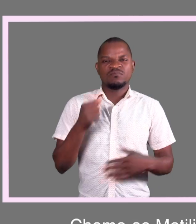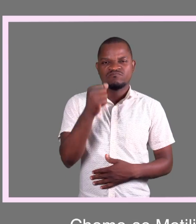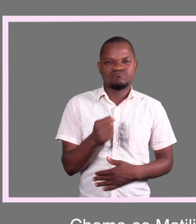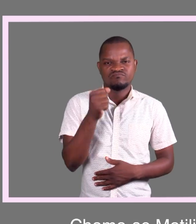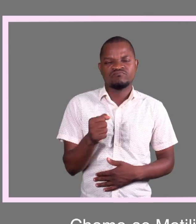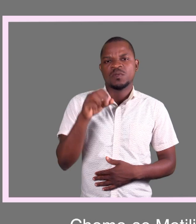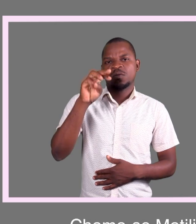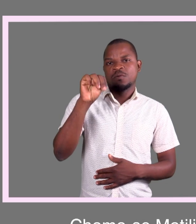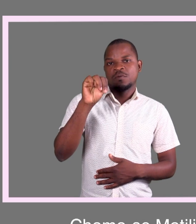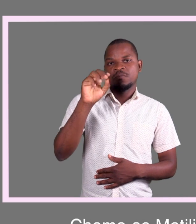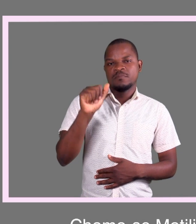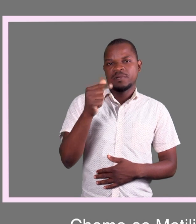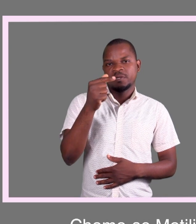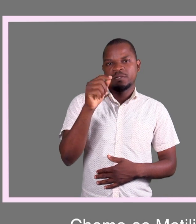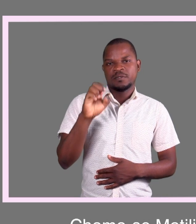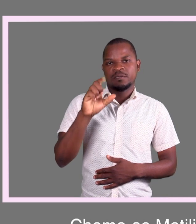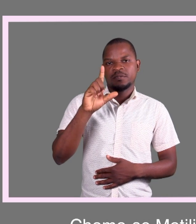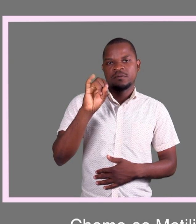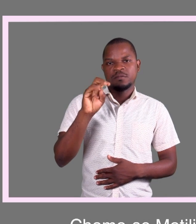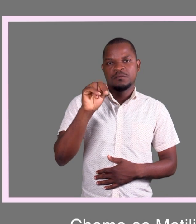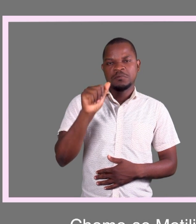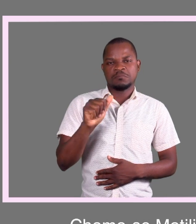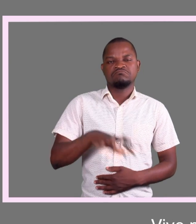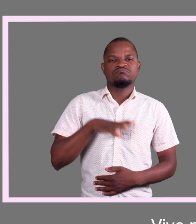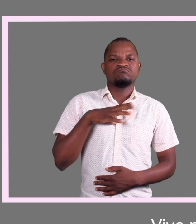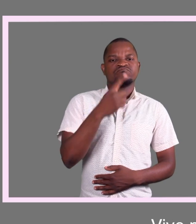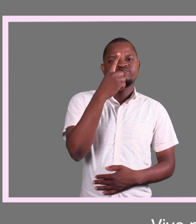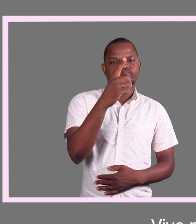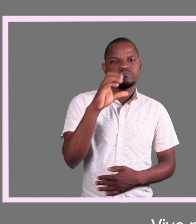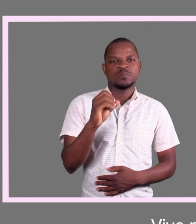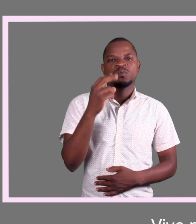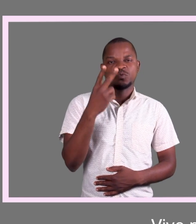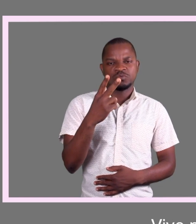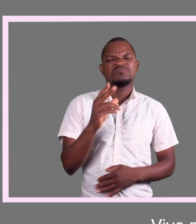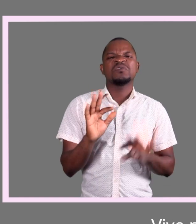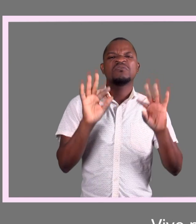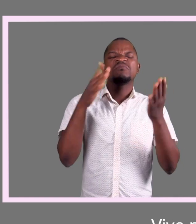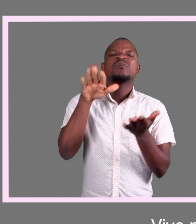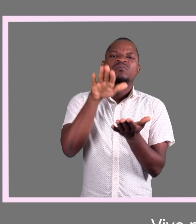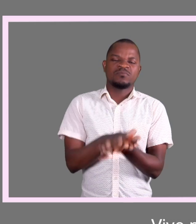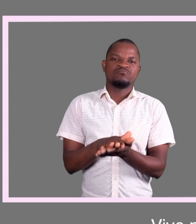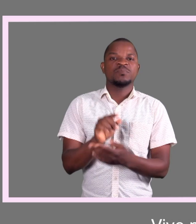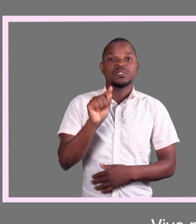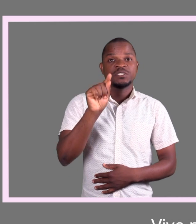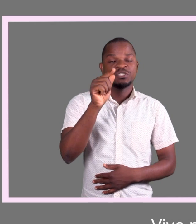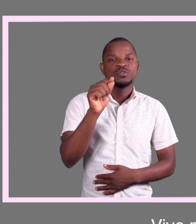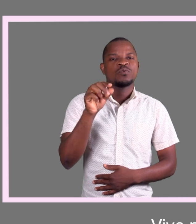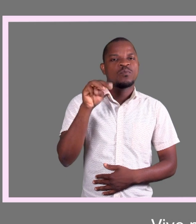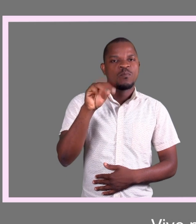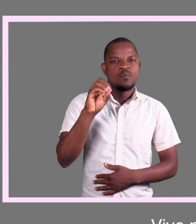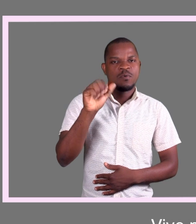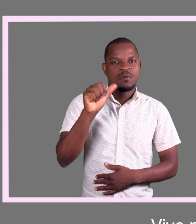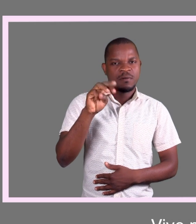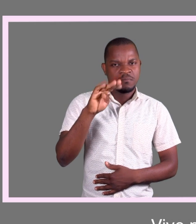Chama-se Matelina Munhovo, tem 102 anos de idade. Vive no posto administrativo de Sábia,